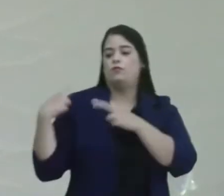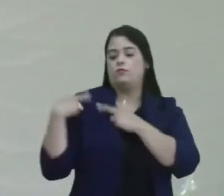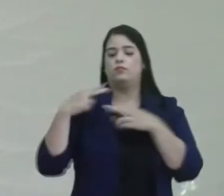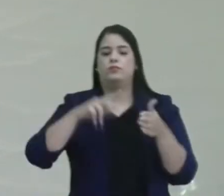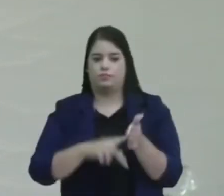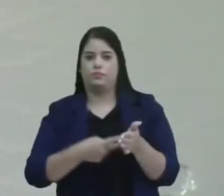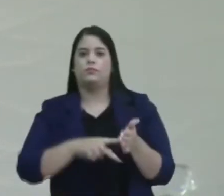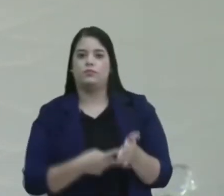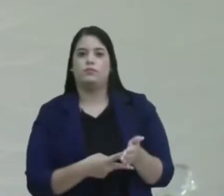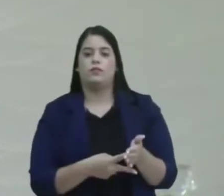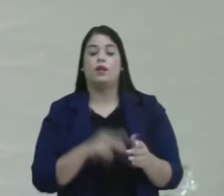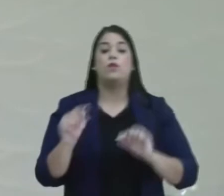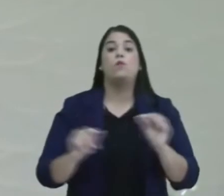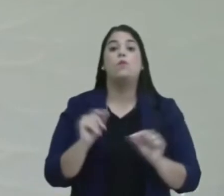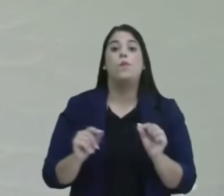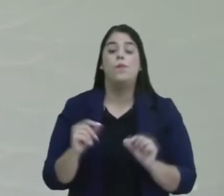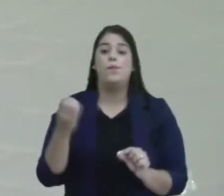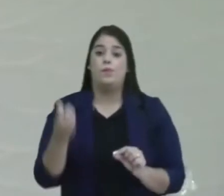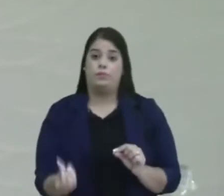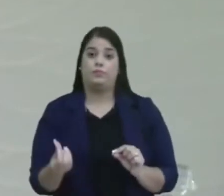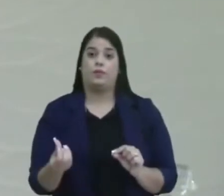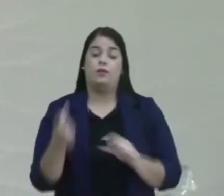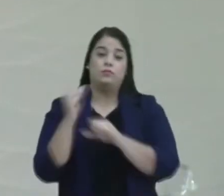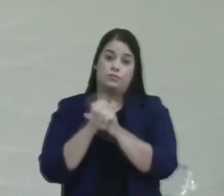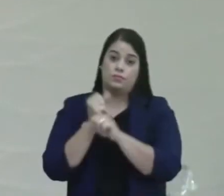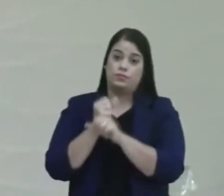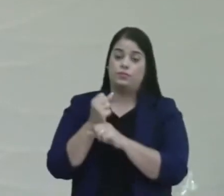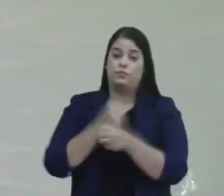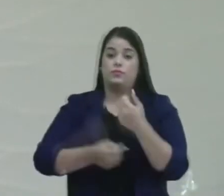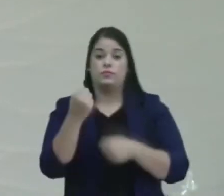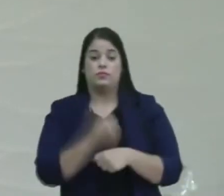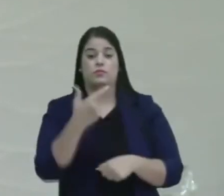tem defendido durante esses 6 anos, desde